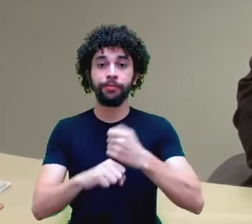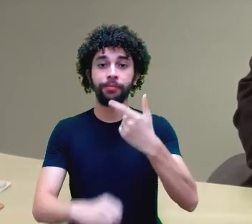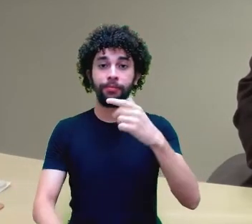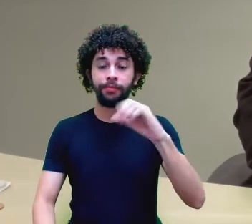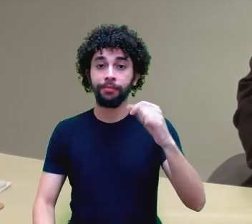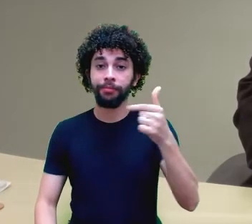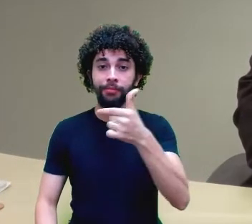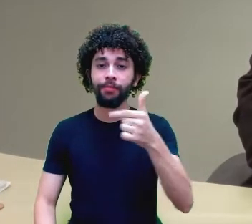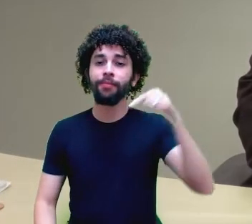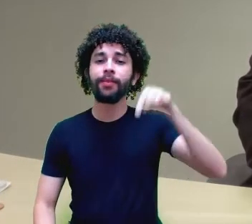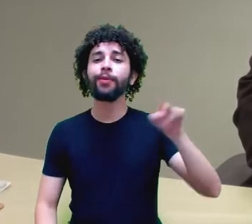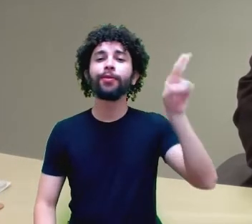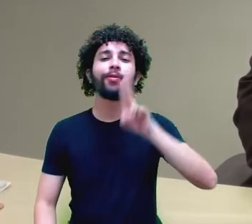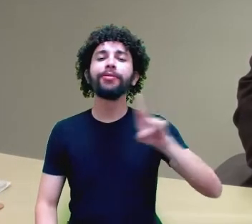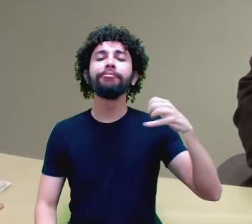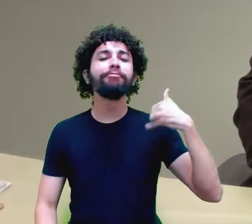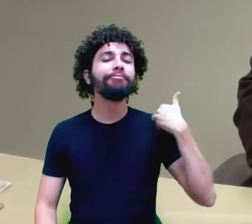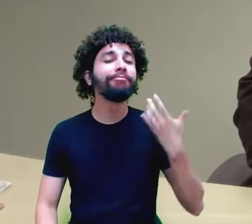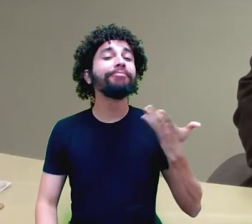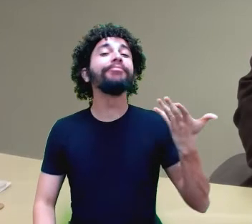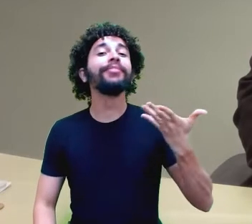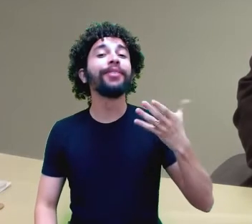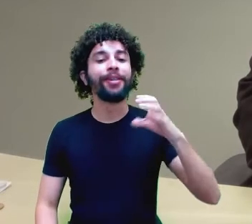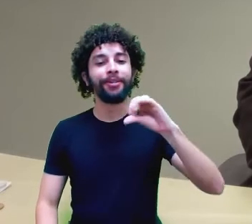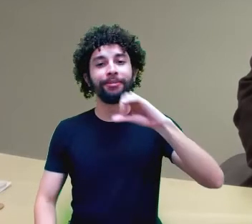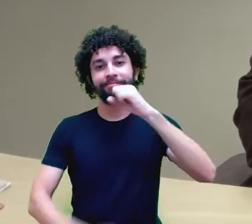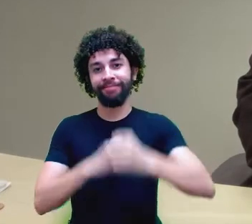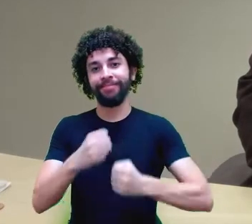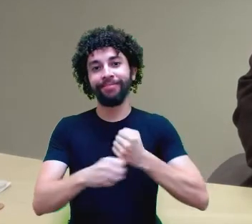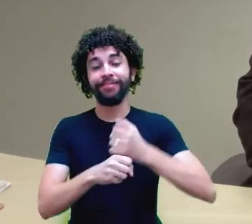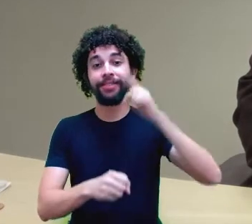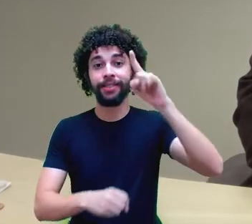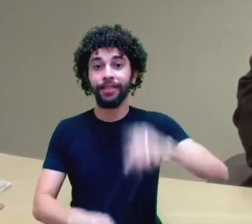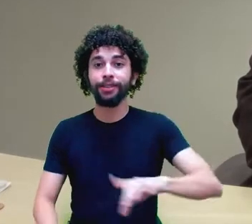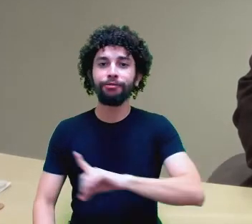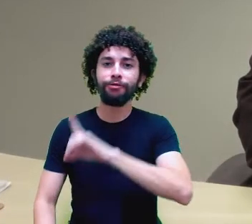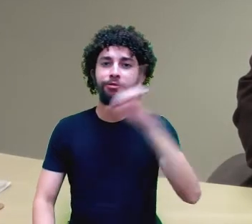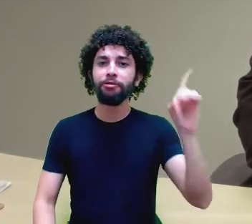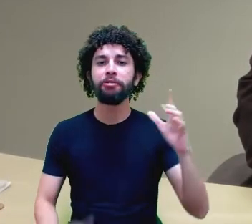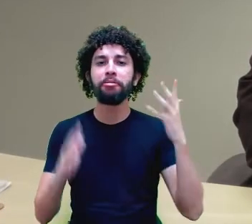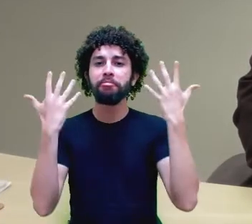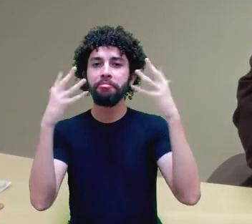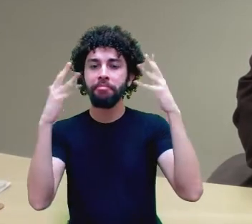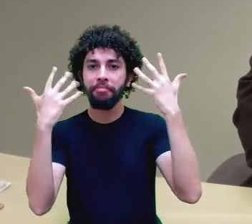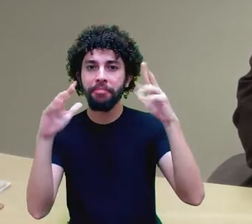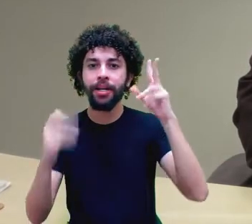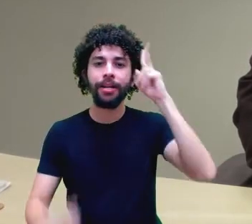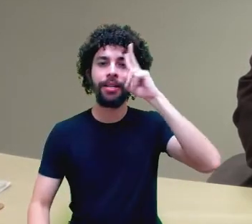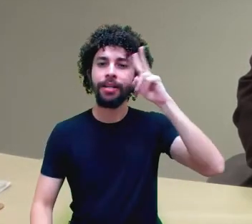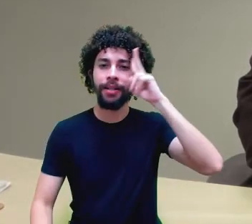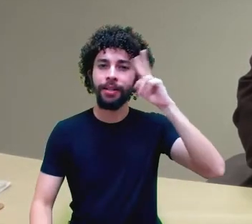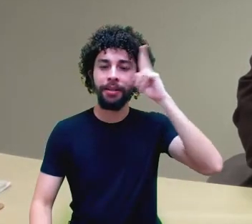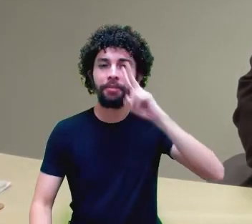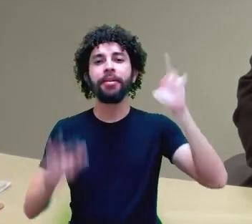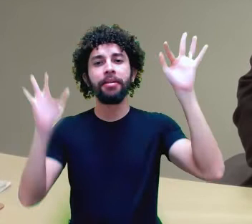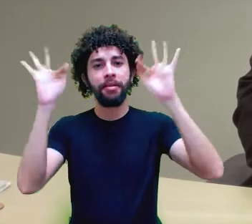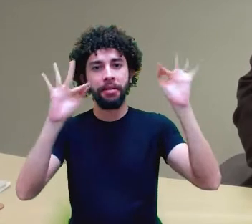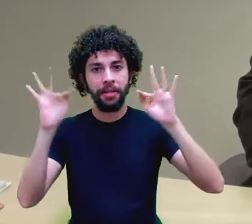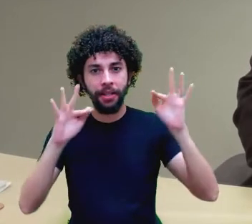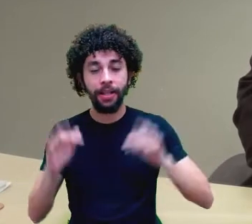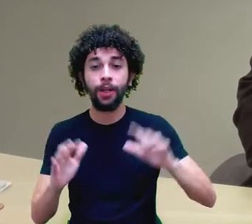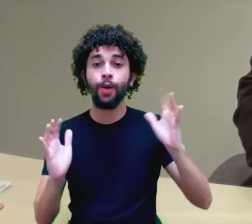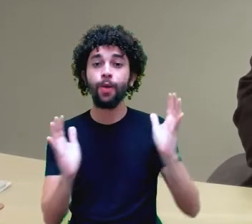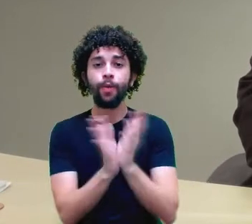de junho de 2022, nossa universidade completa 9 anos. É um dia para exaltarmos nossas alegrias por fazermos parte de